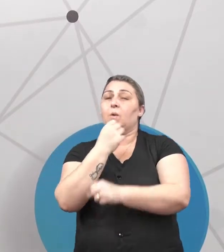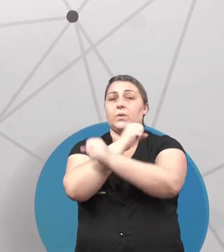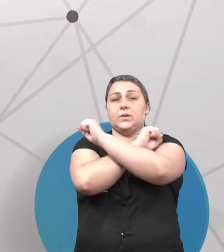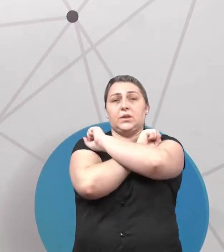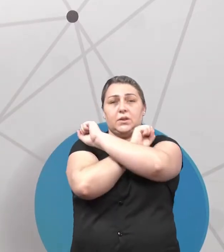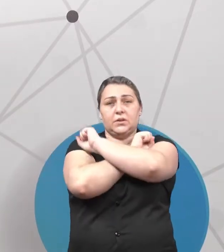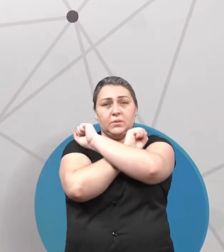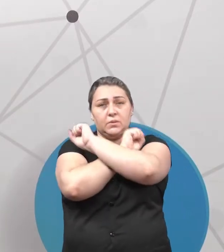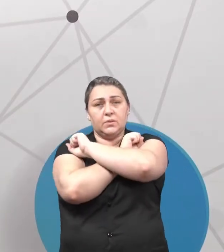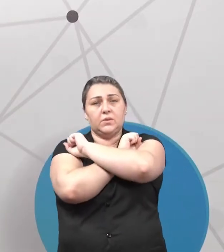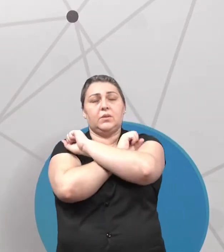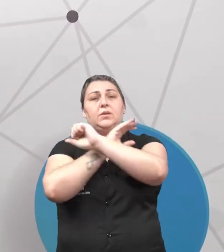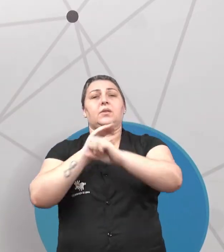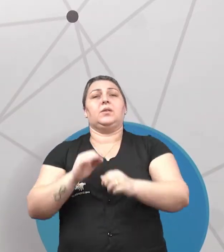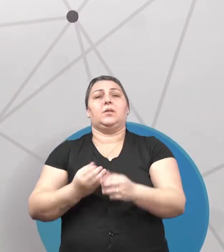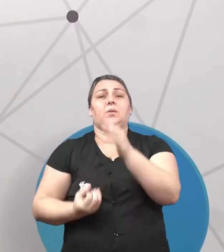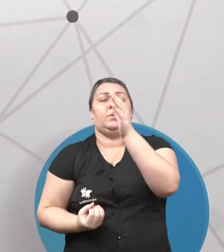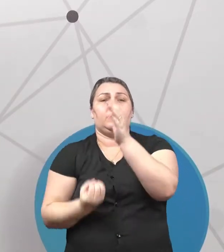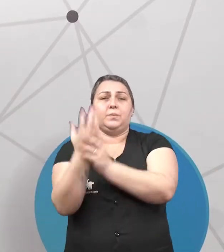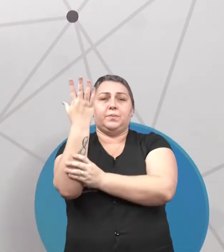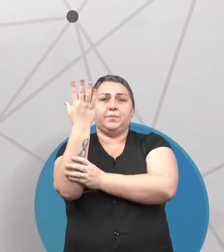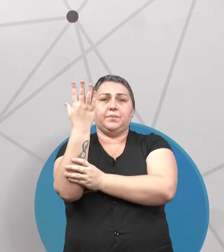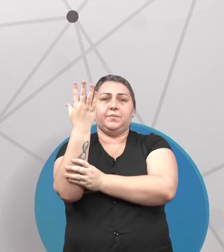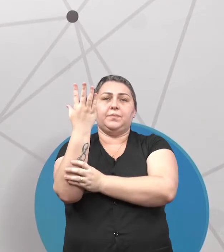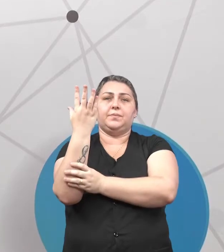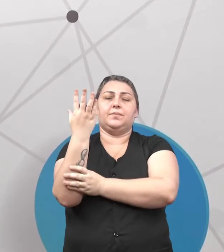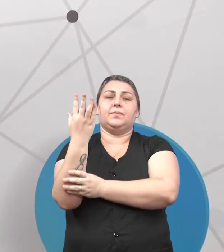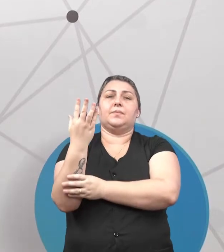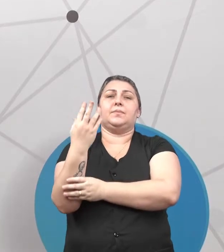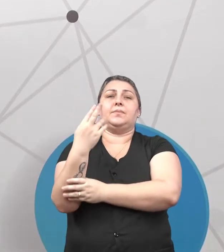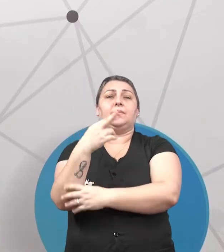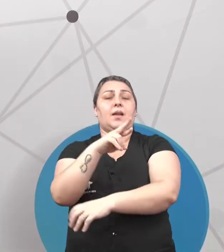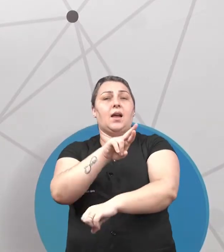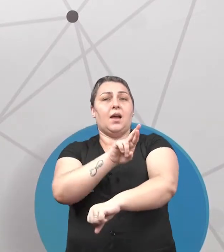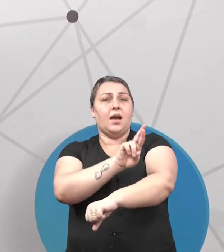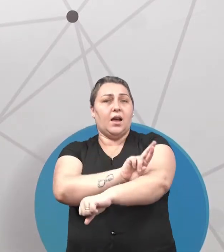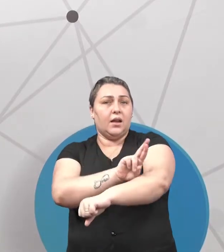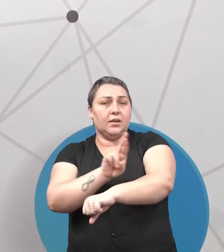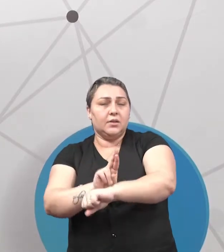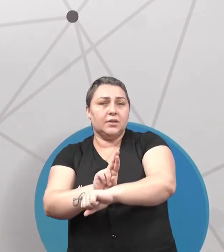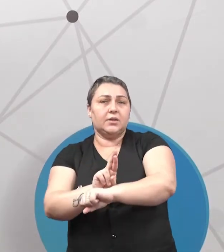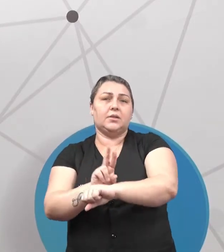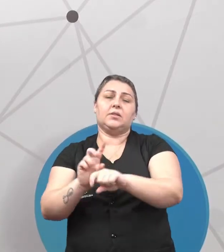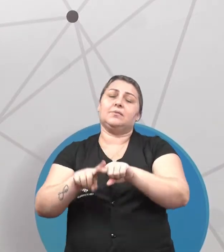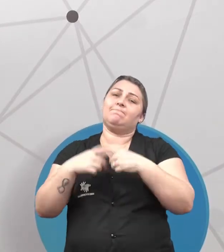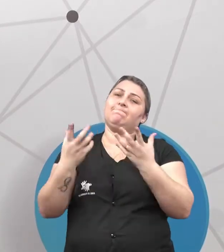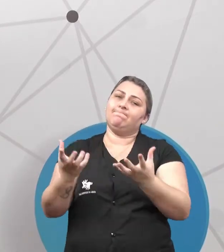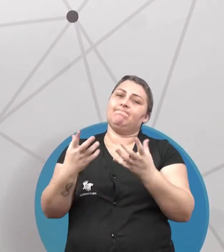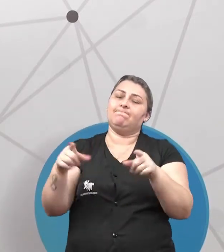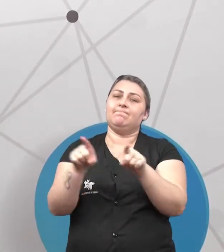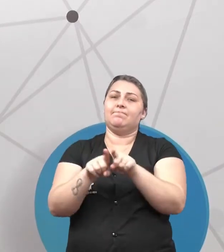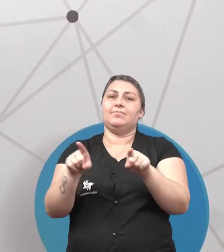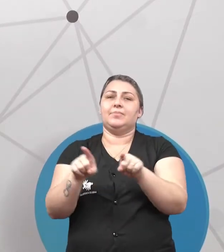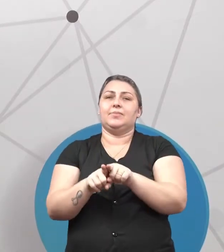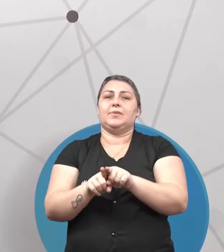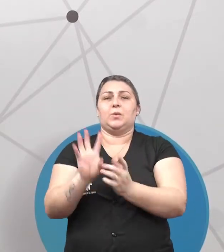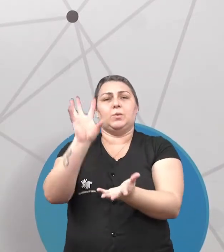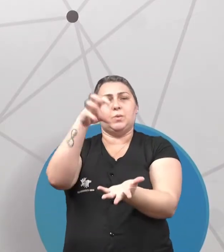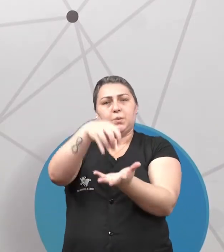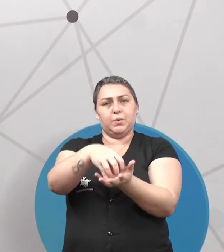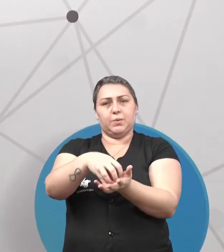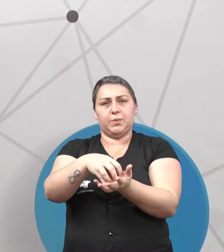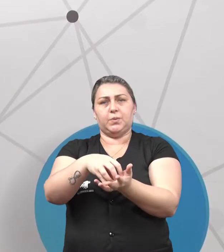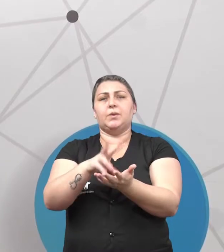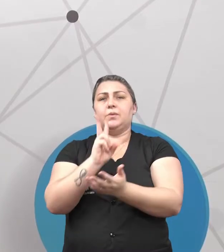sacerdote, né, que vão surgir aí ligados à questão religiosa, mas eu queria atentar para a questão do poder central aí que